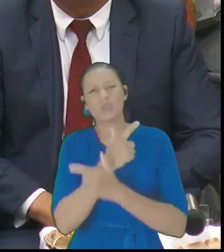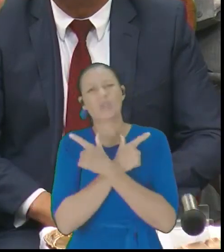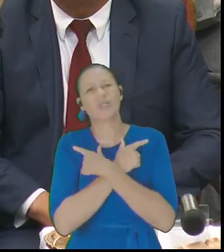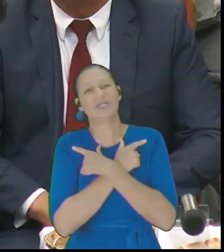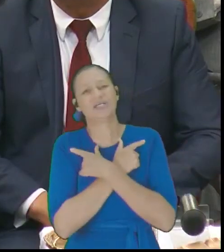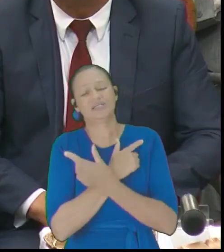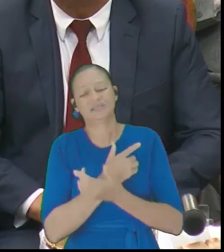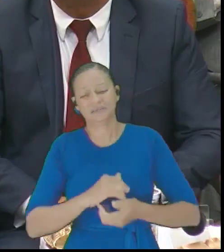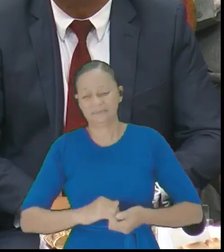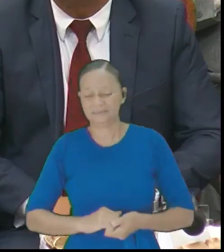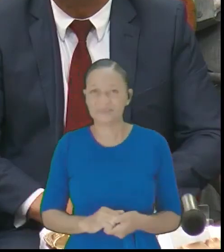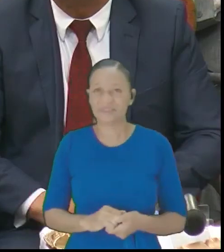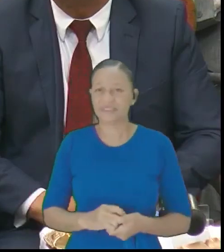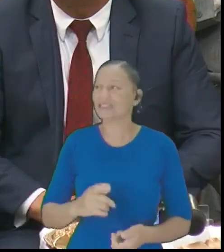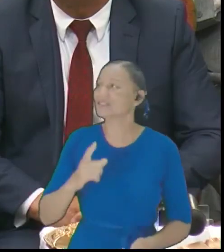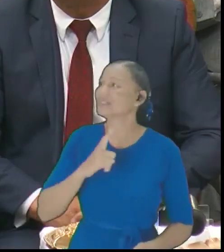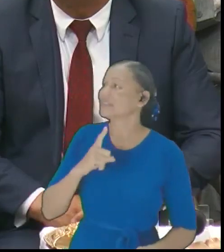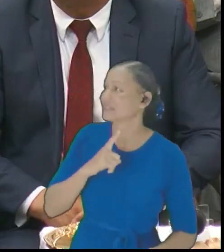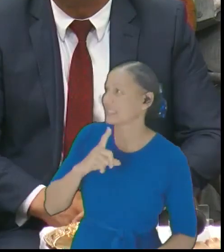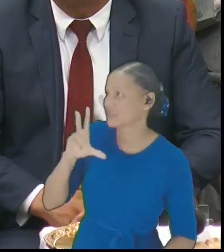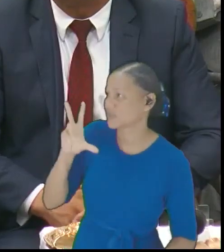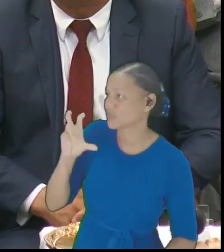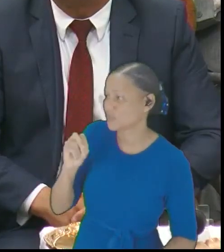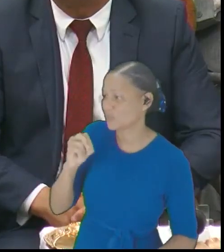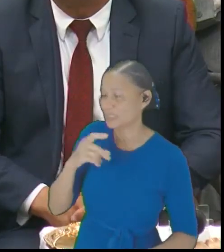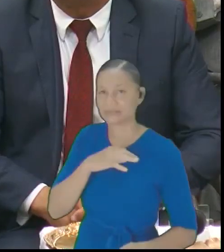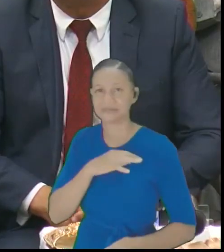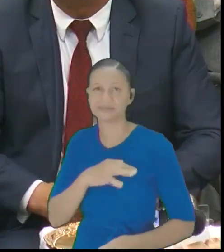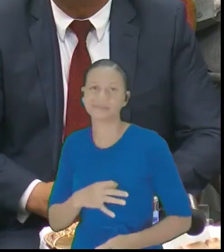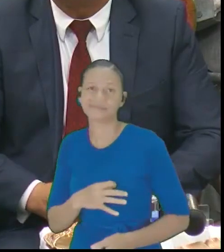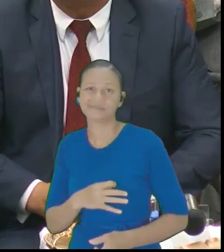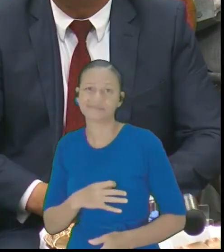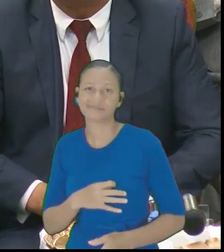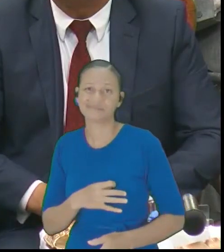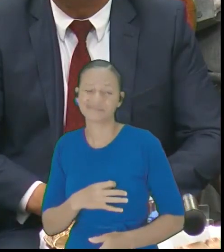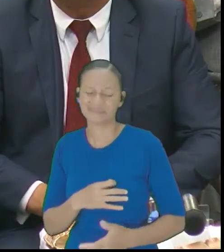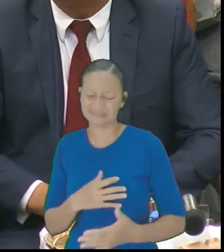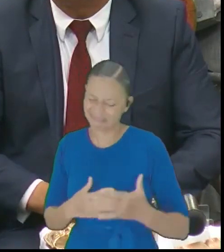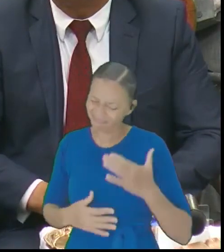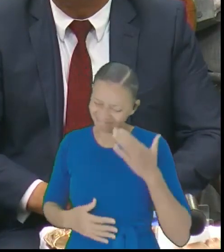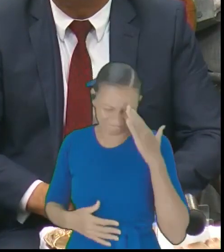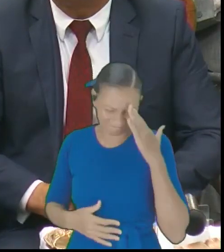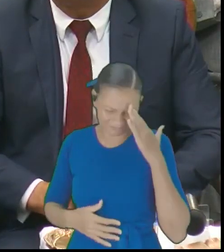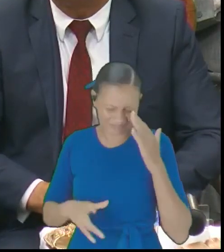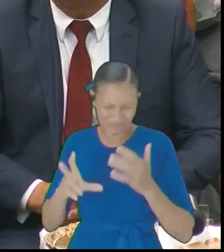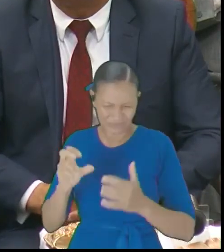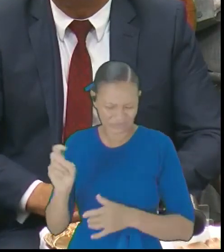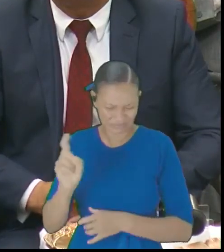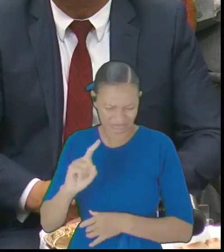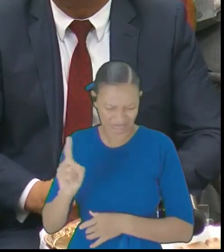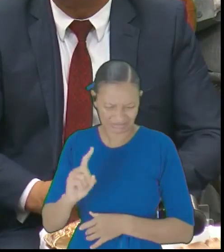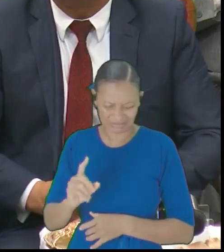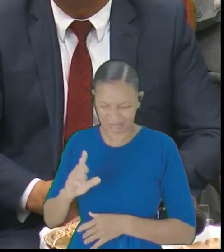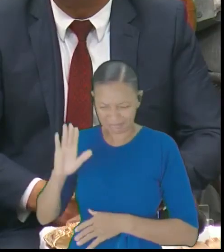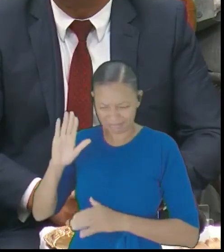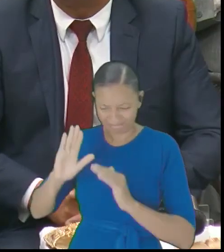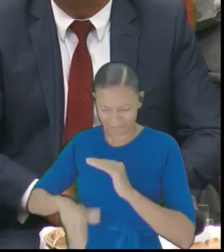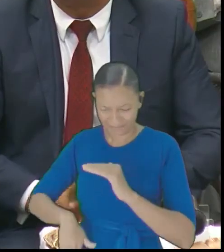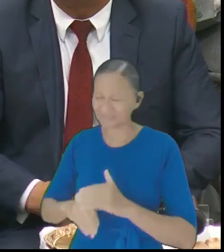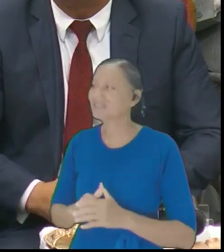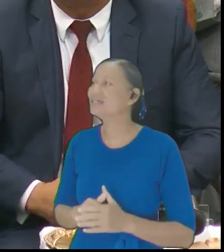Senhor, se tiver 50 justos lá. Aí ele pensou e disse: rapaz, do jeito que ele saiu daqui, ele não tem 50 mais não. Eu vou